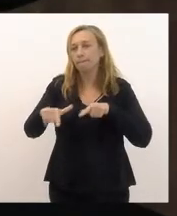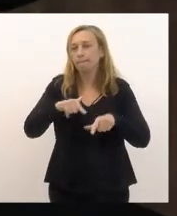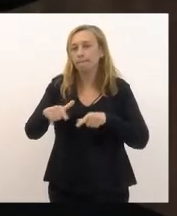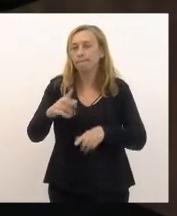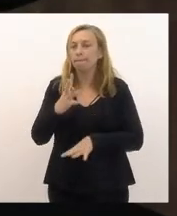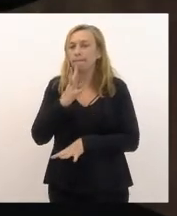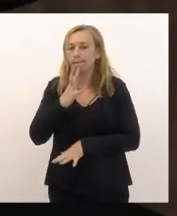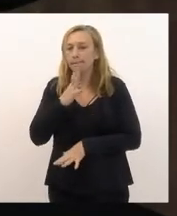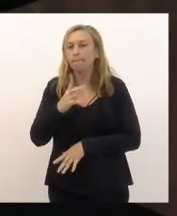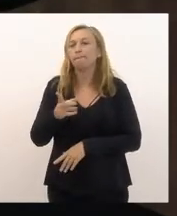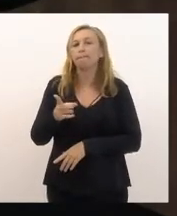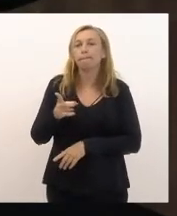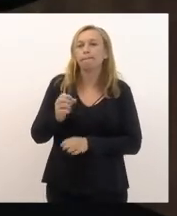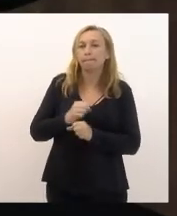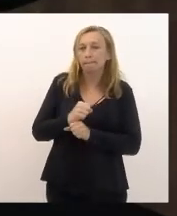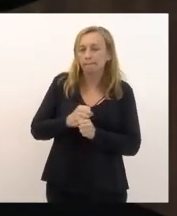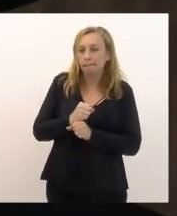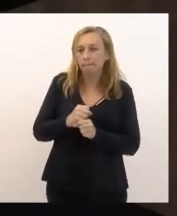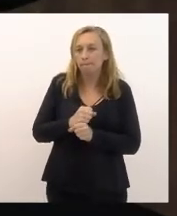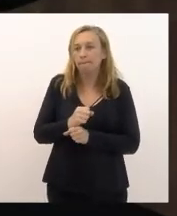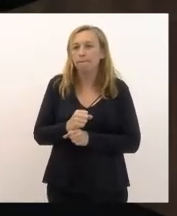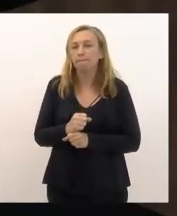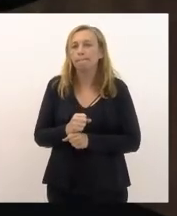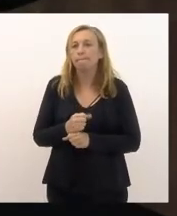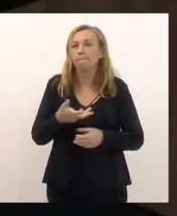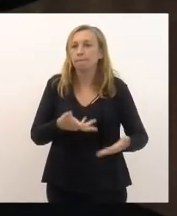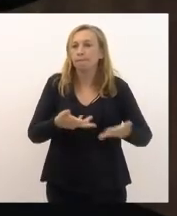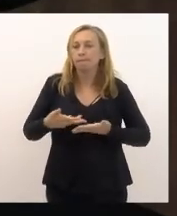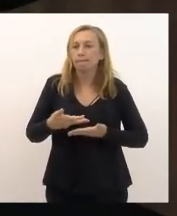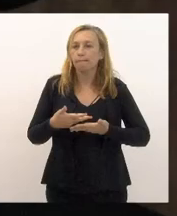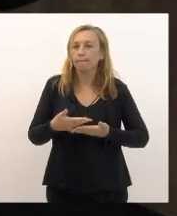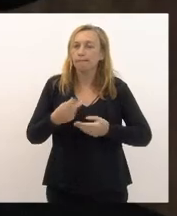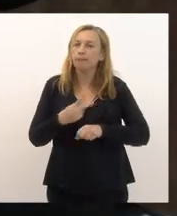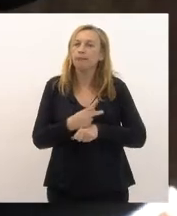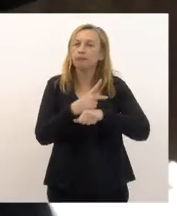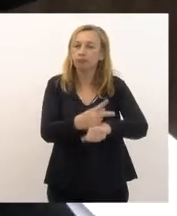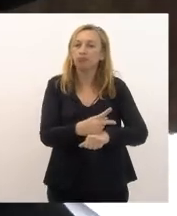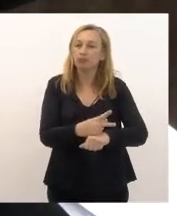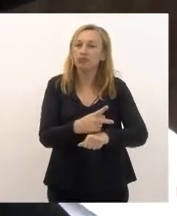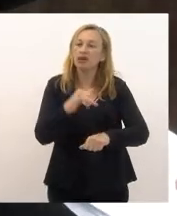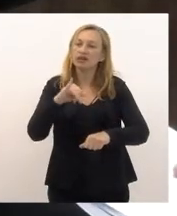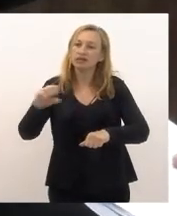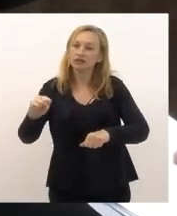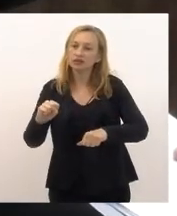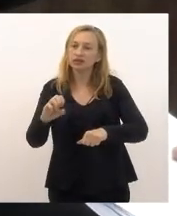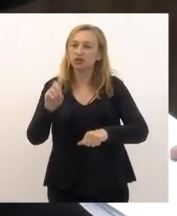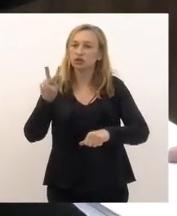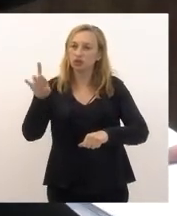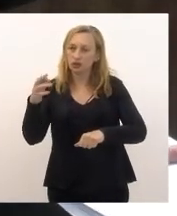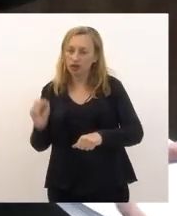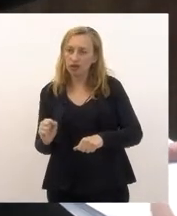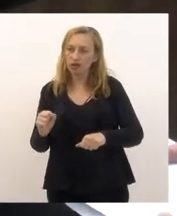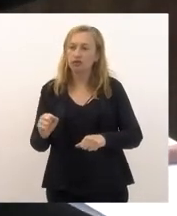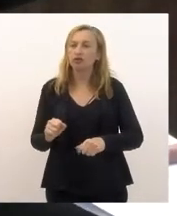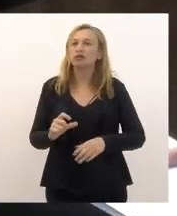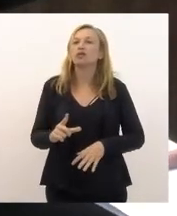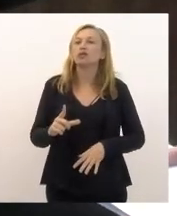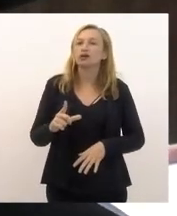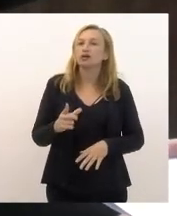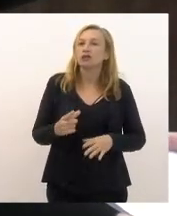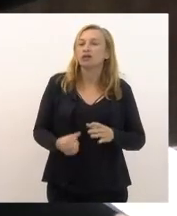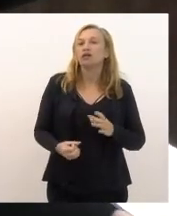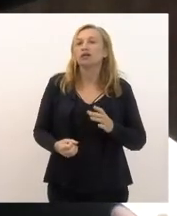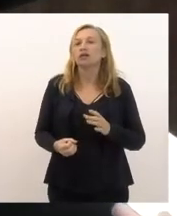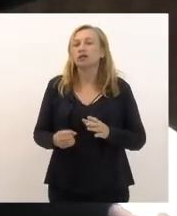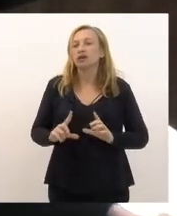reconhecido anualmente e receber essa comenda que leva o nome de ninguém mais, ninguém menos do que Nise da Silveira, que foi quem instituiu no Brasil, foi quem deflagrou